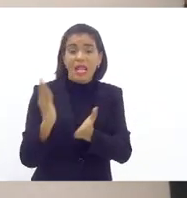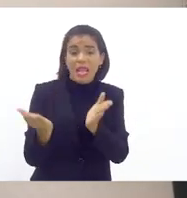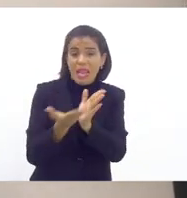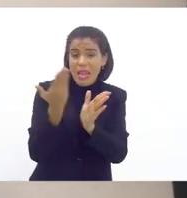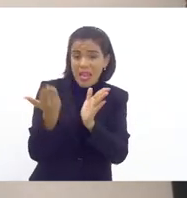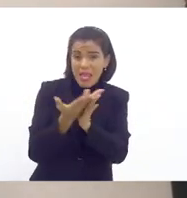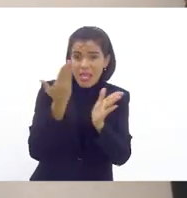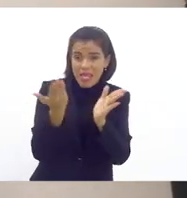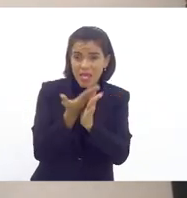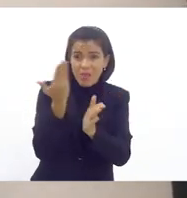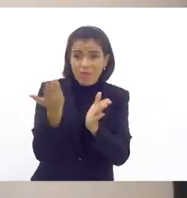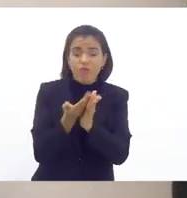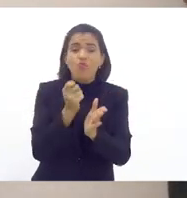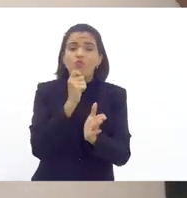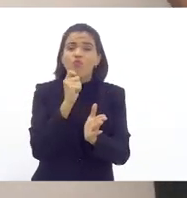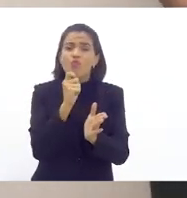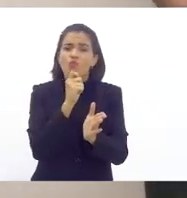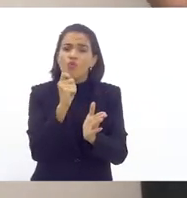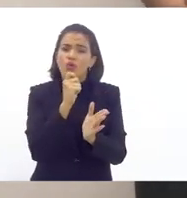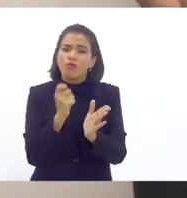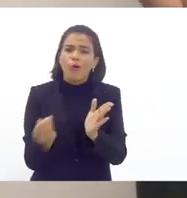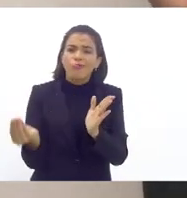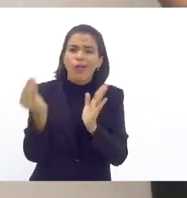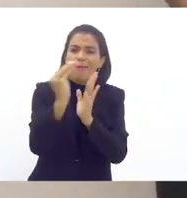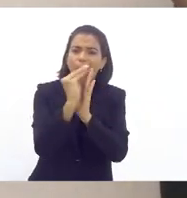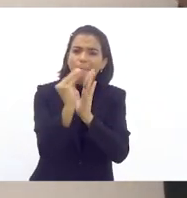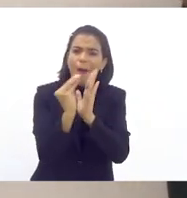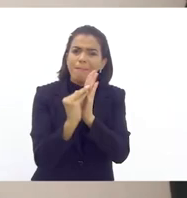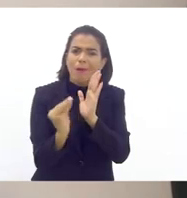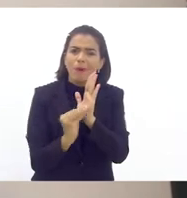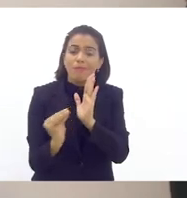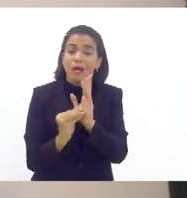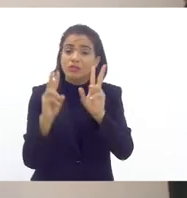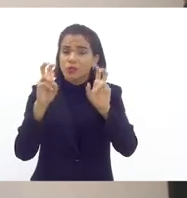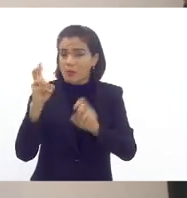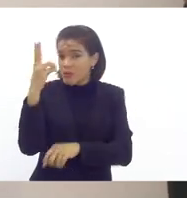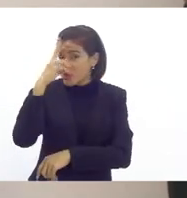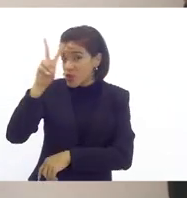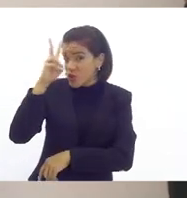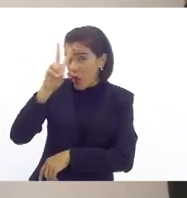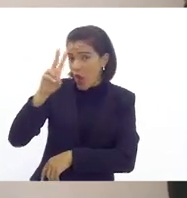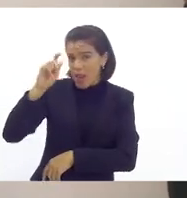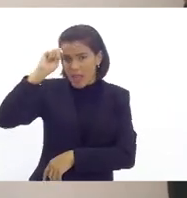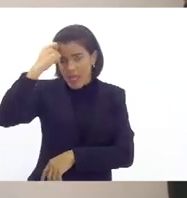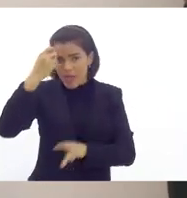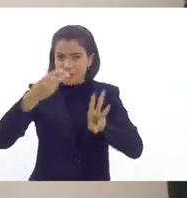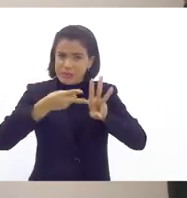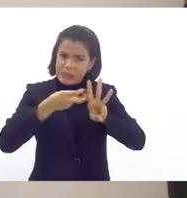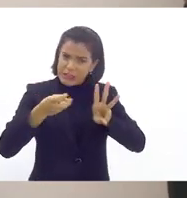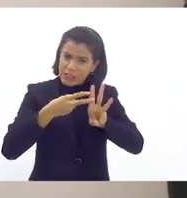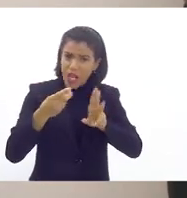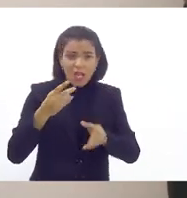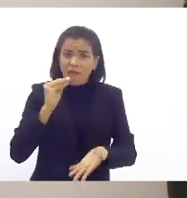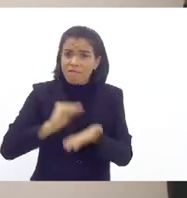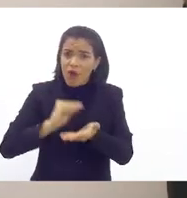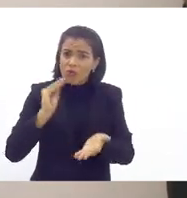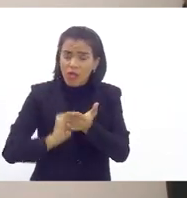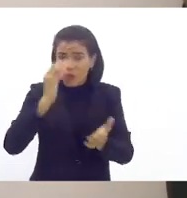e livros que não contém essa transversalidade, ele está descumprindo a lei.